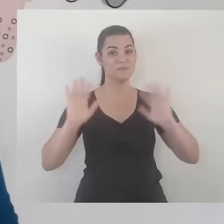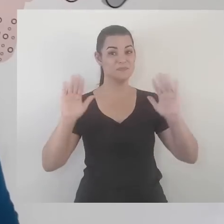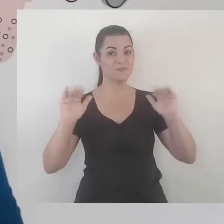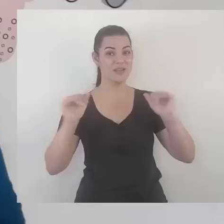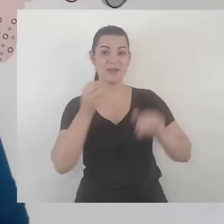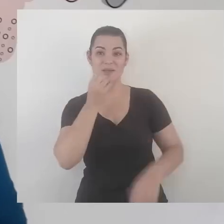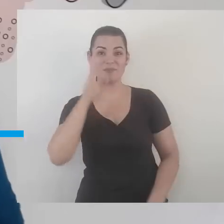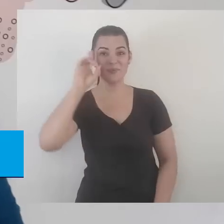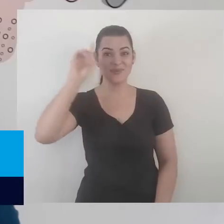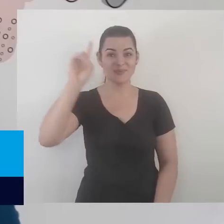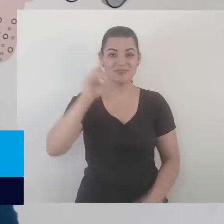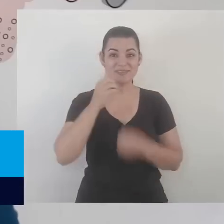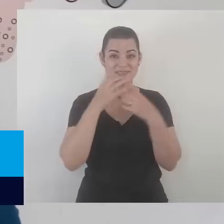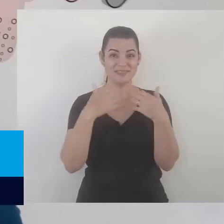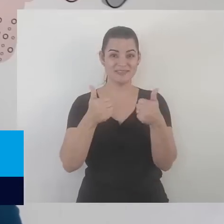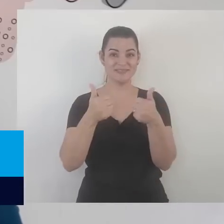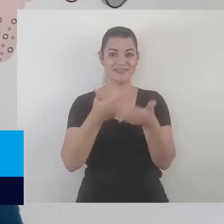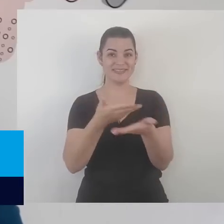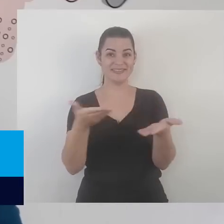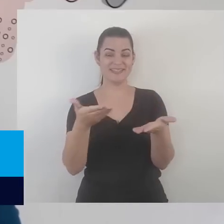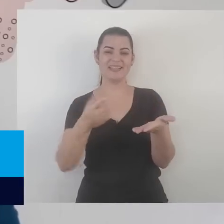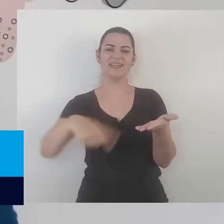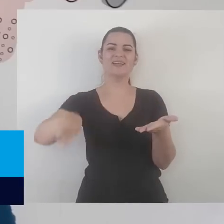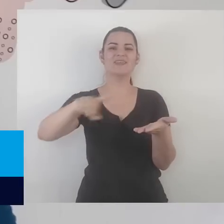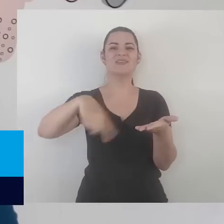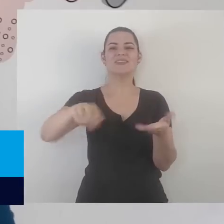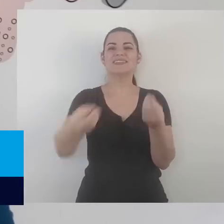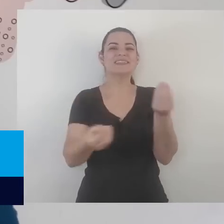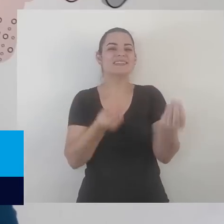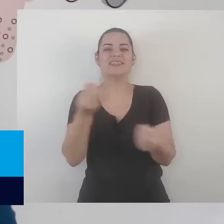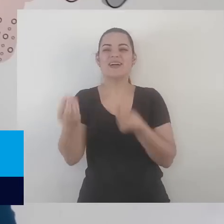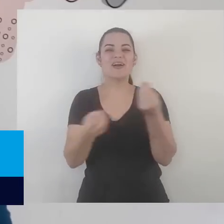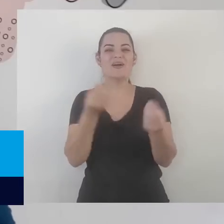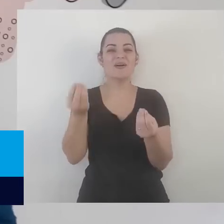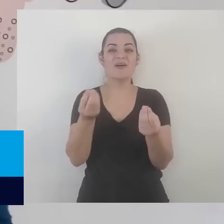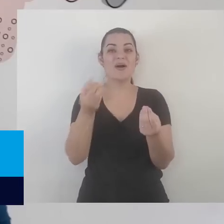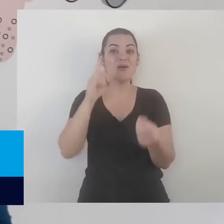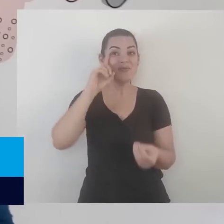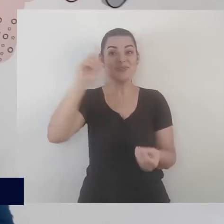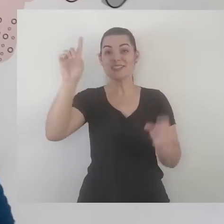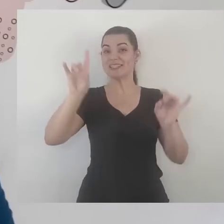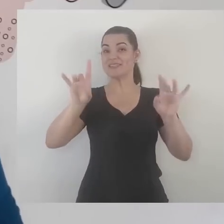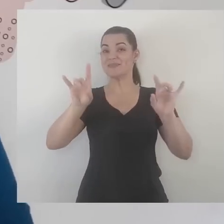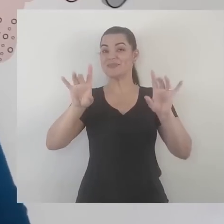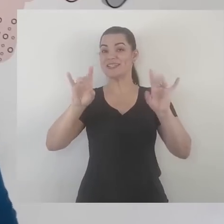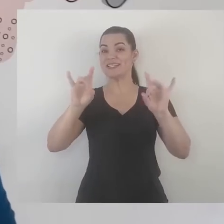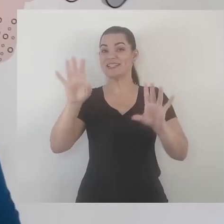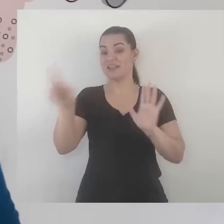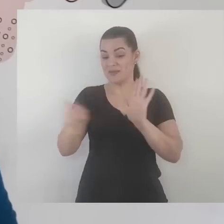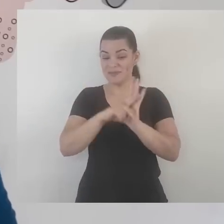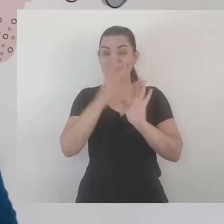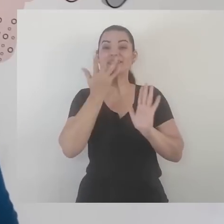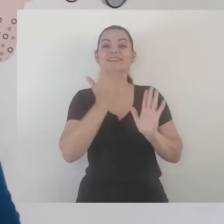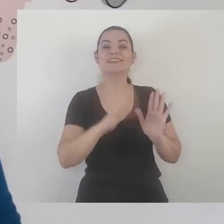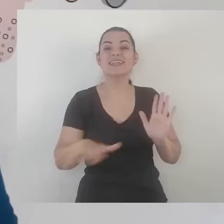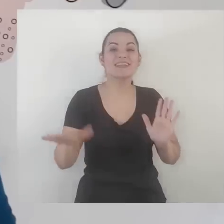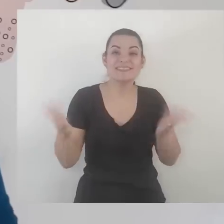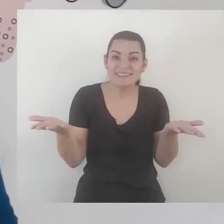Bom dia, crianças lindas! Como vocês passaram o Dia das